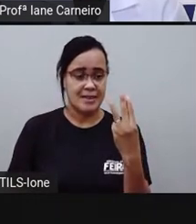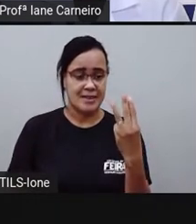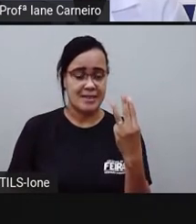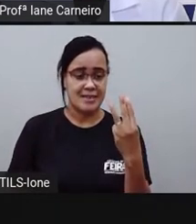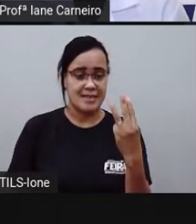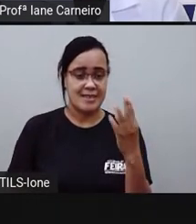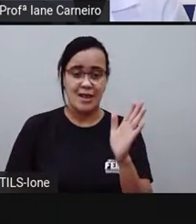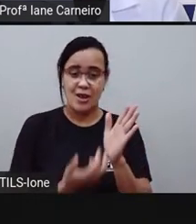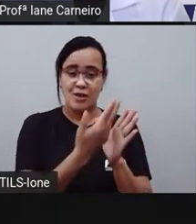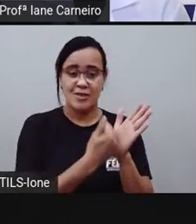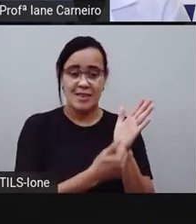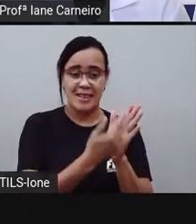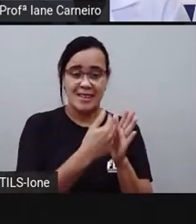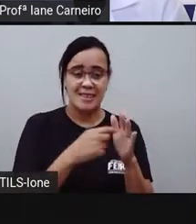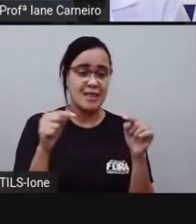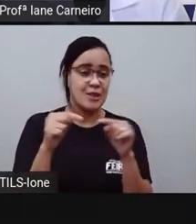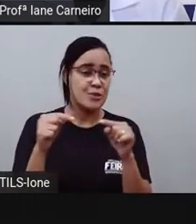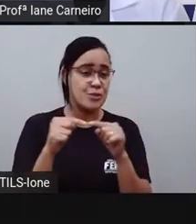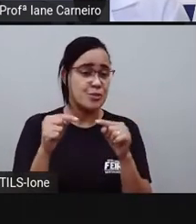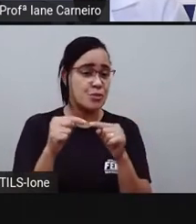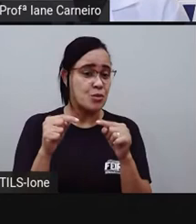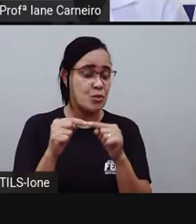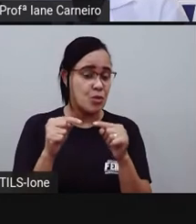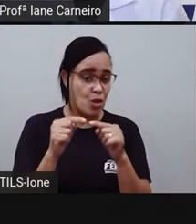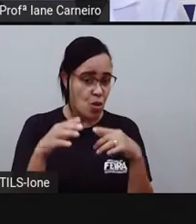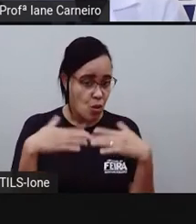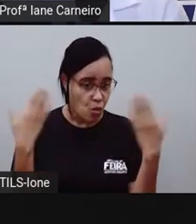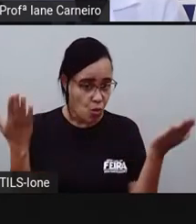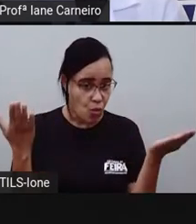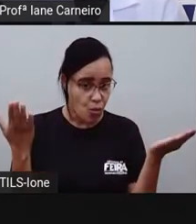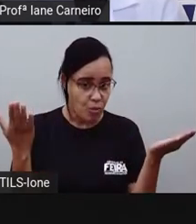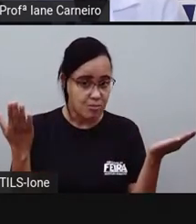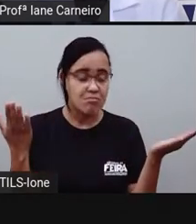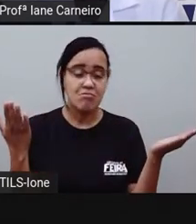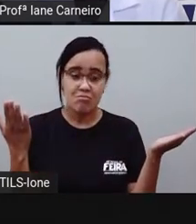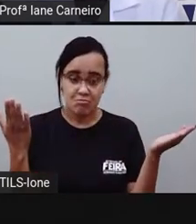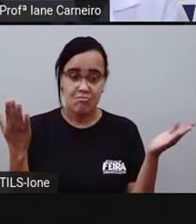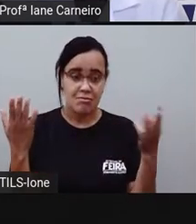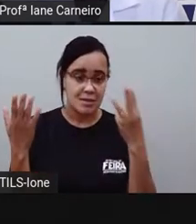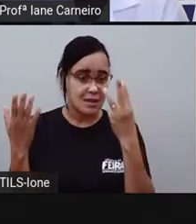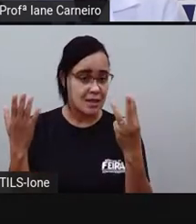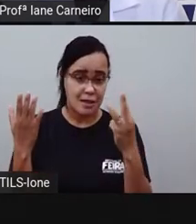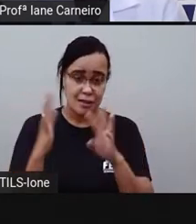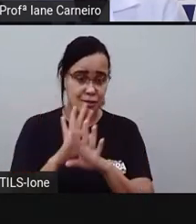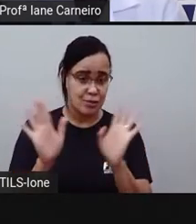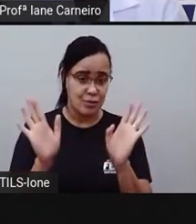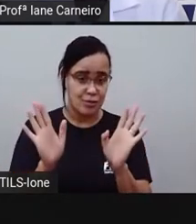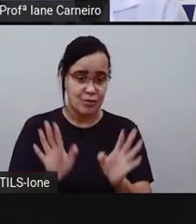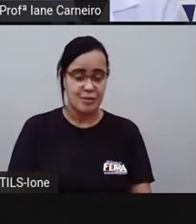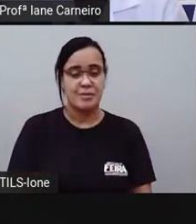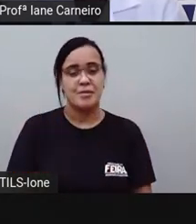forma geométrica nós conseguimos montar? Só com esses três palitos.